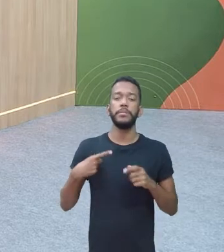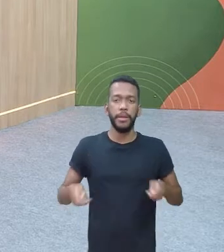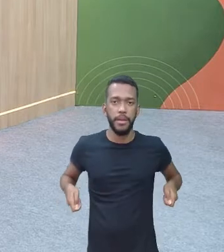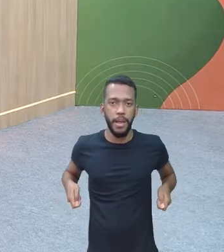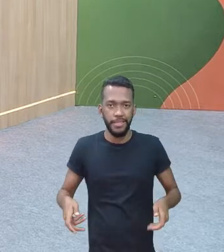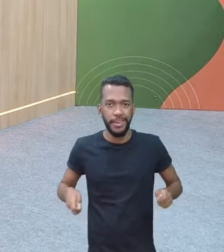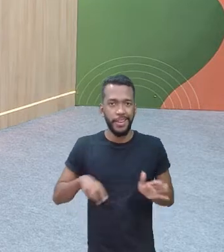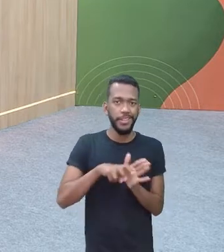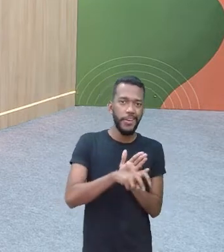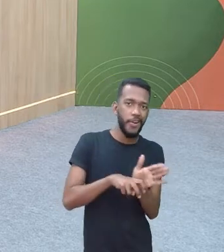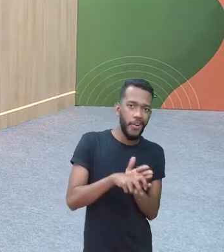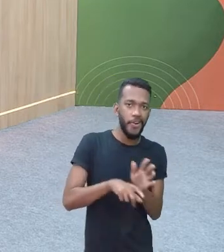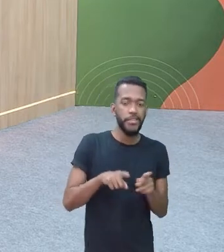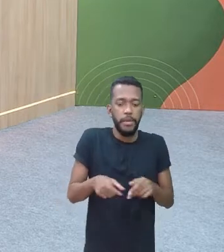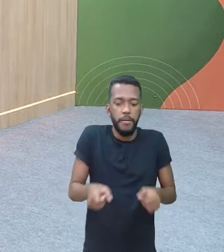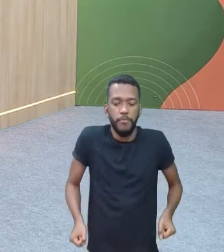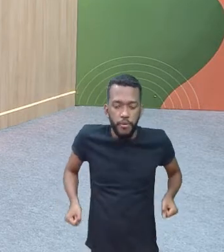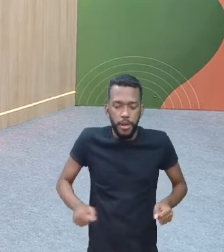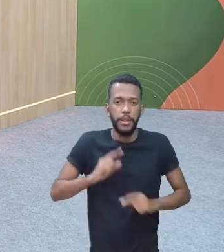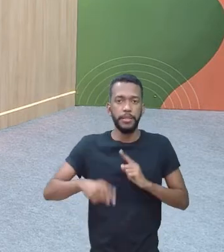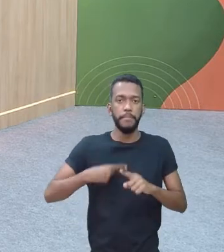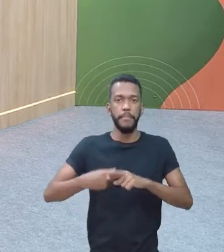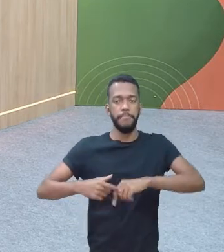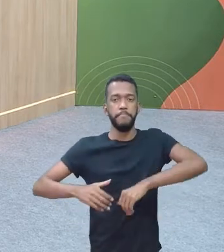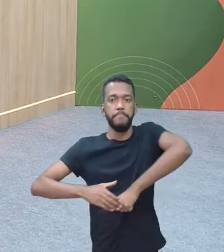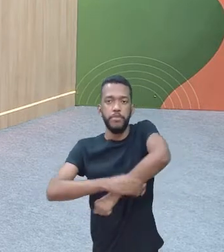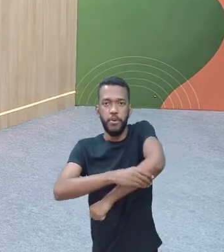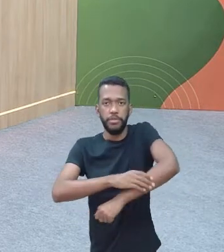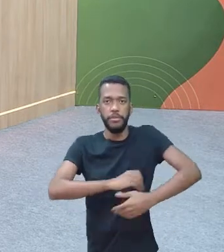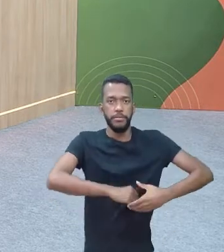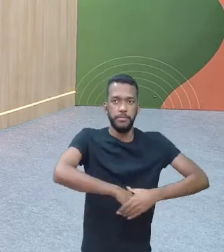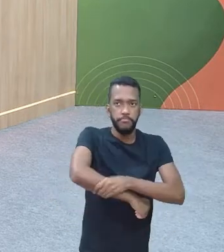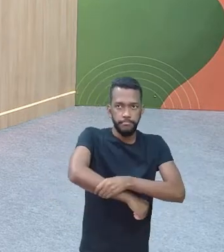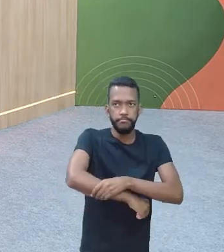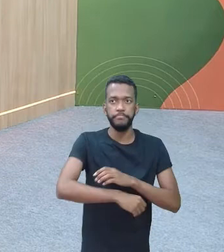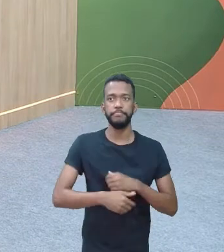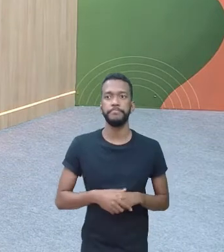de rodas, muletas e próteses.